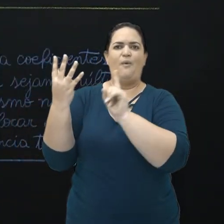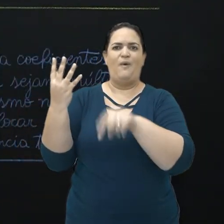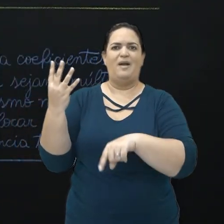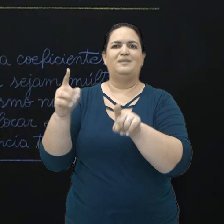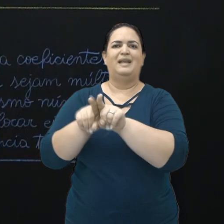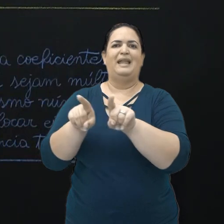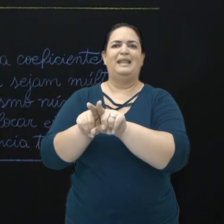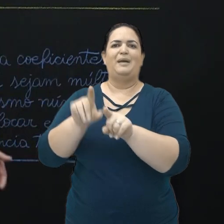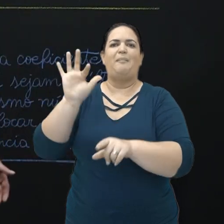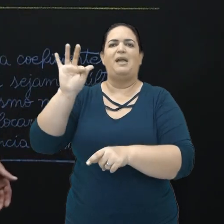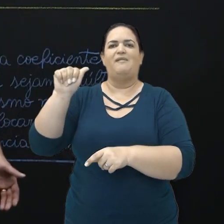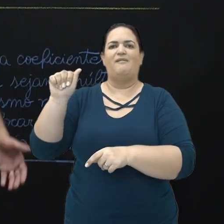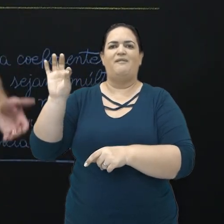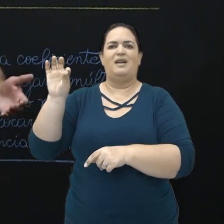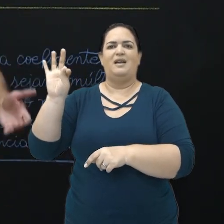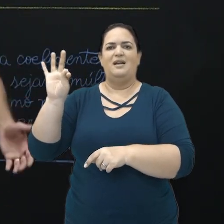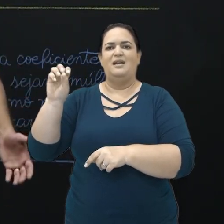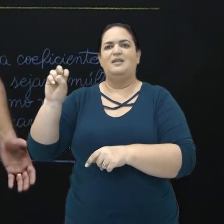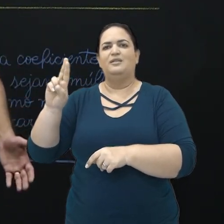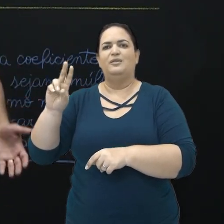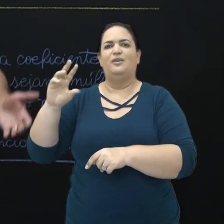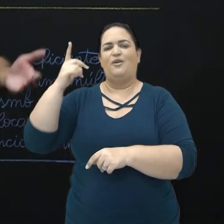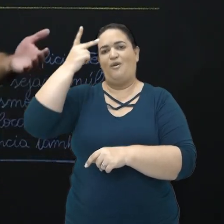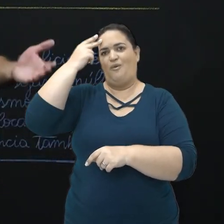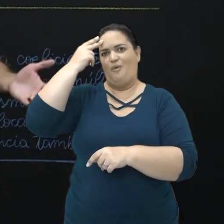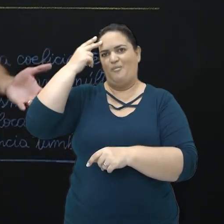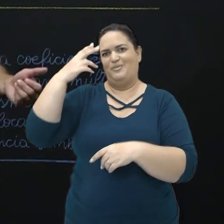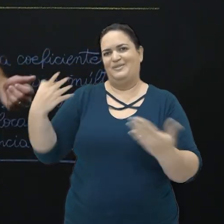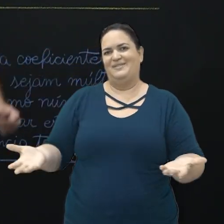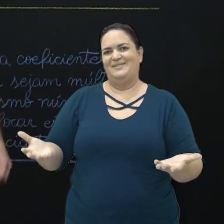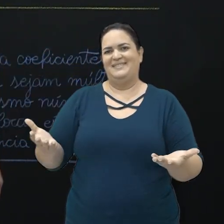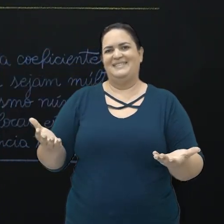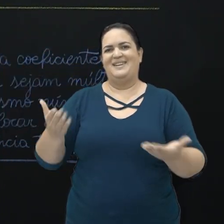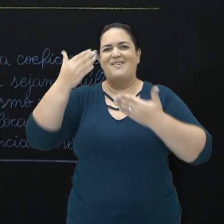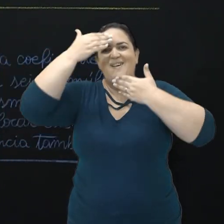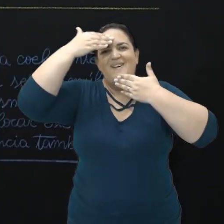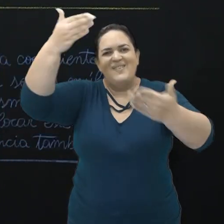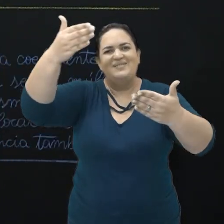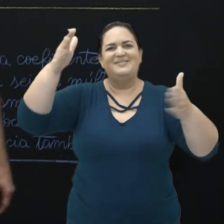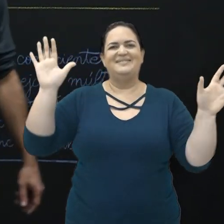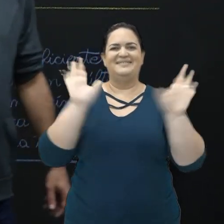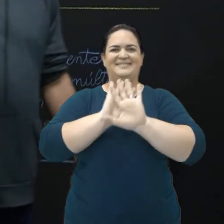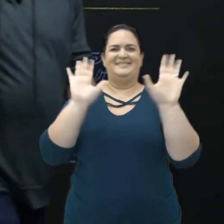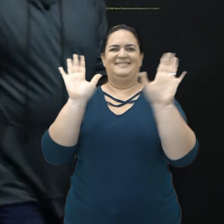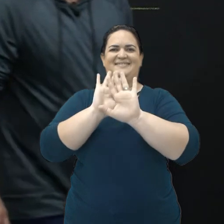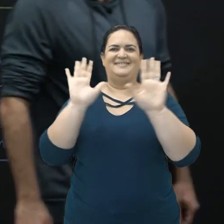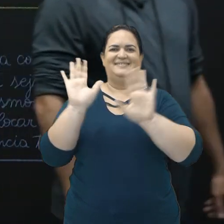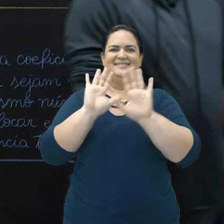nosso fator comum em evidência. Belezinha, pessoal? Então, muito obrigado e tchau!